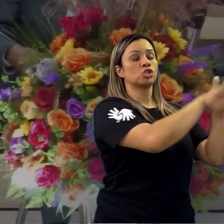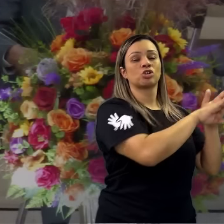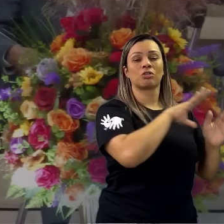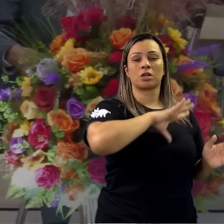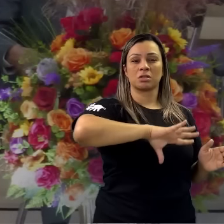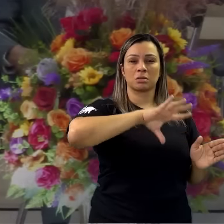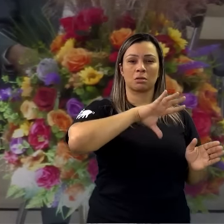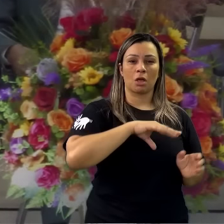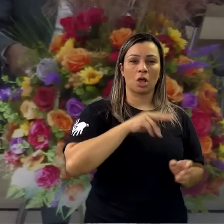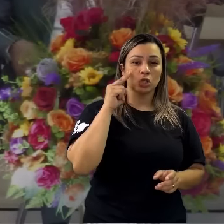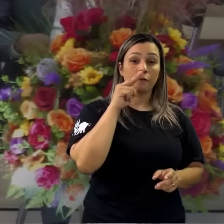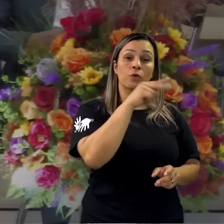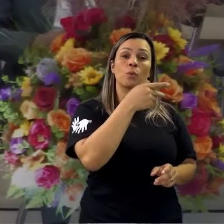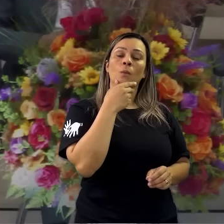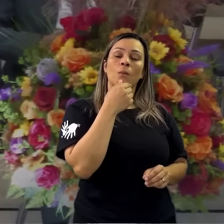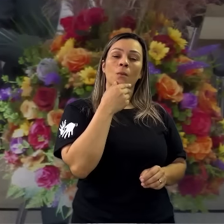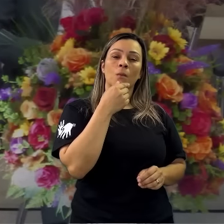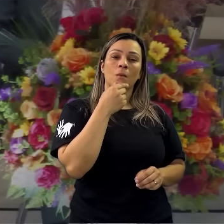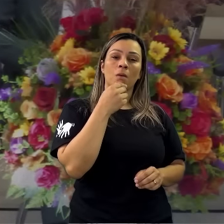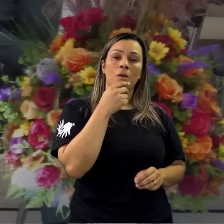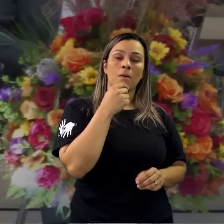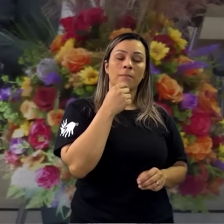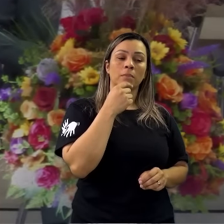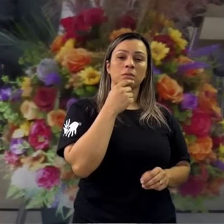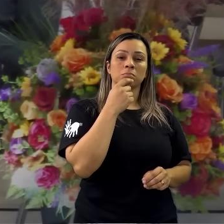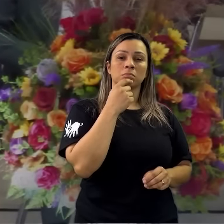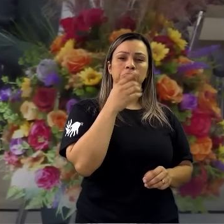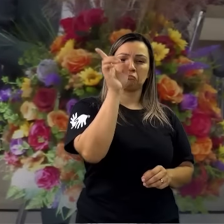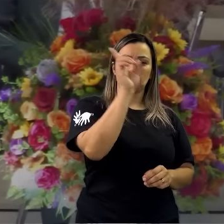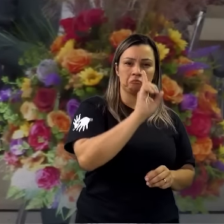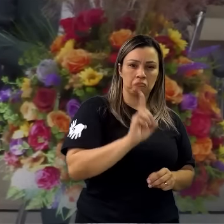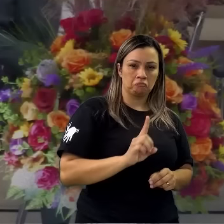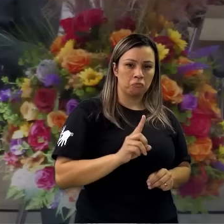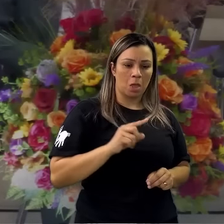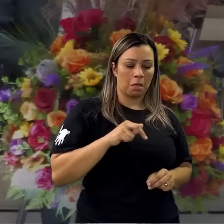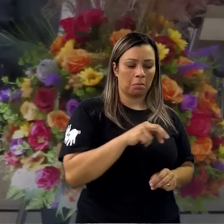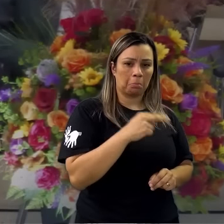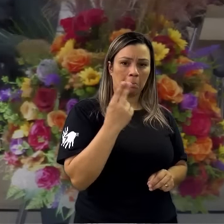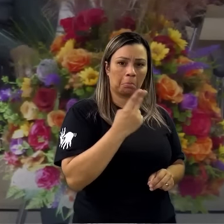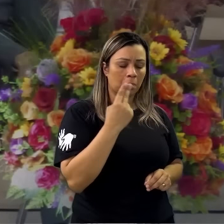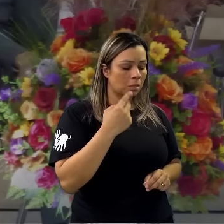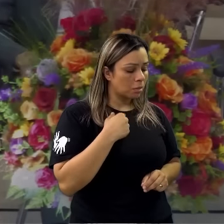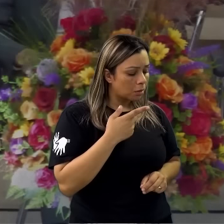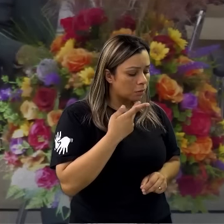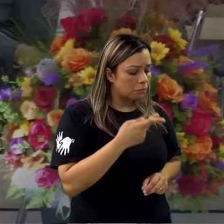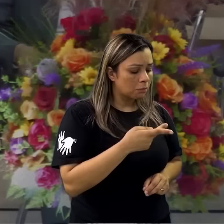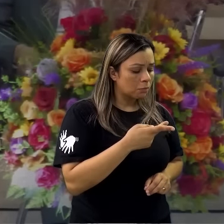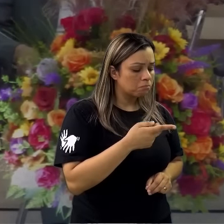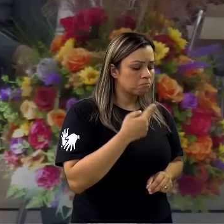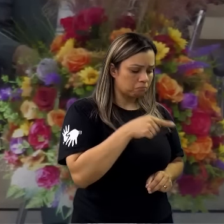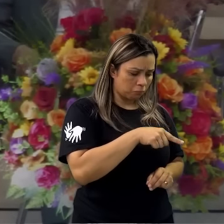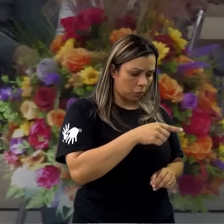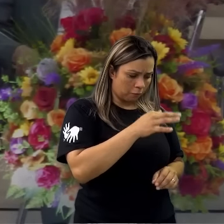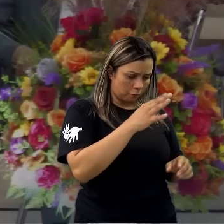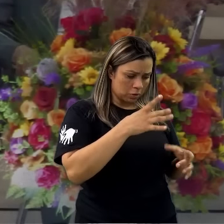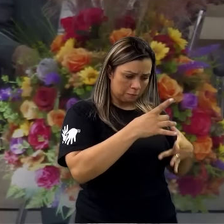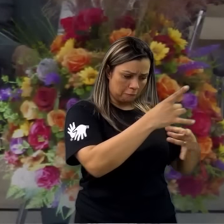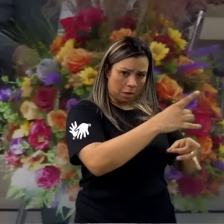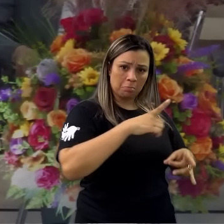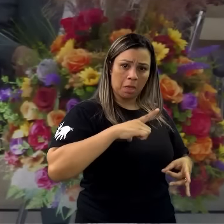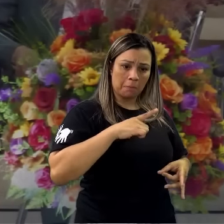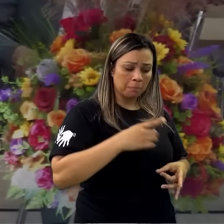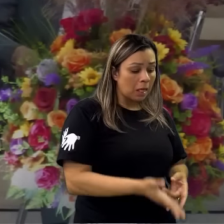Paulo já chegou porque onde chega irmão ninguém abafa o texto disse que Paulo chegou vendo que ele tinha Fé para ser curado E disse levanta-te direito sobre os teus pés olha o que